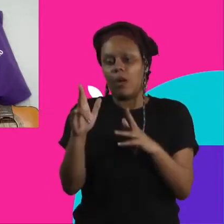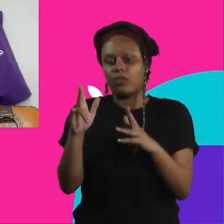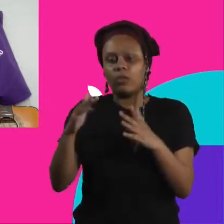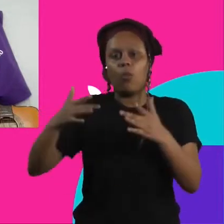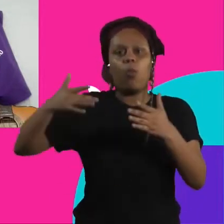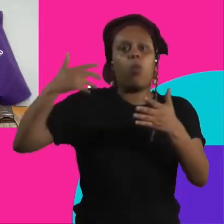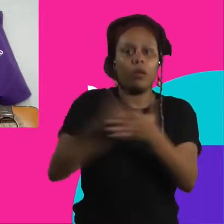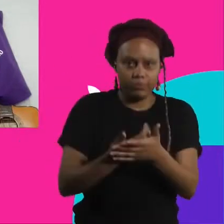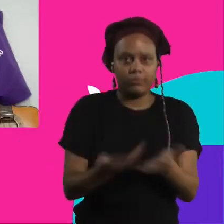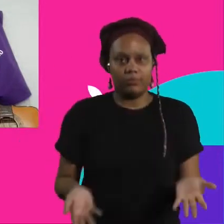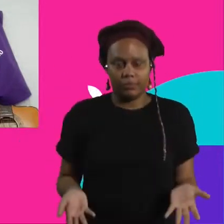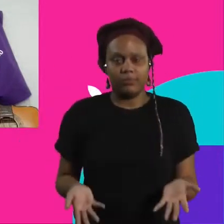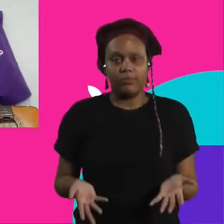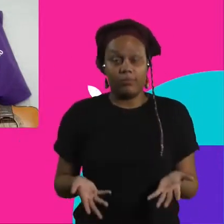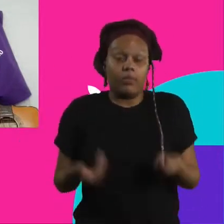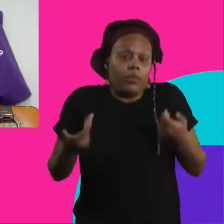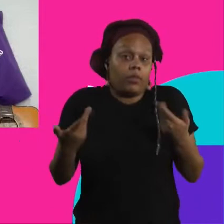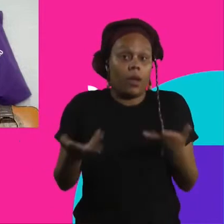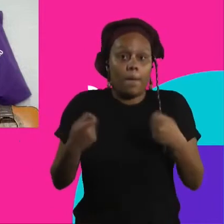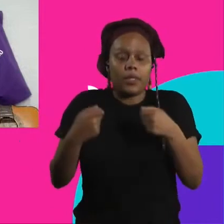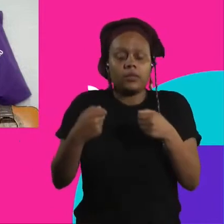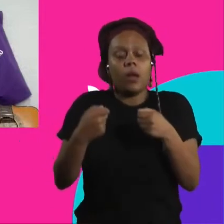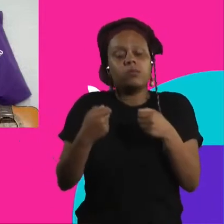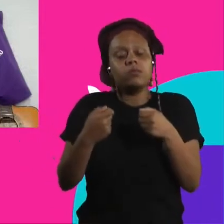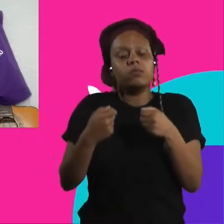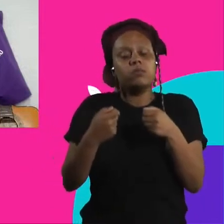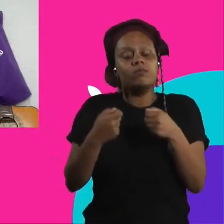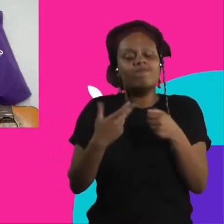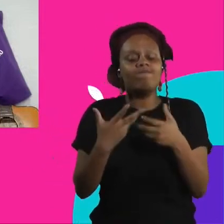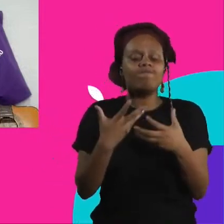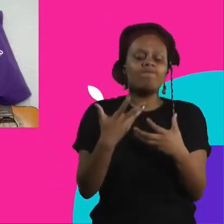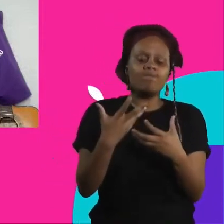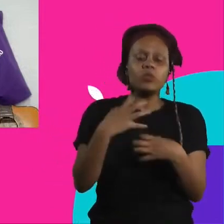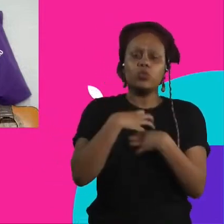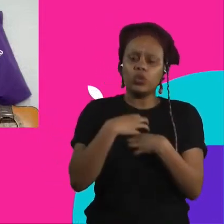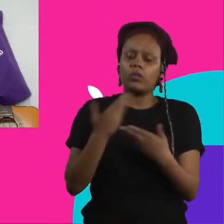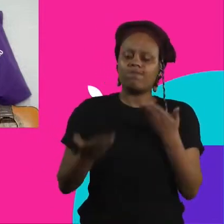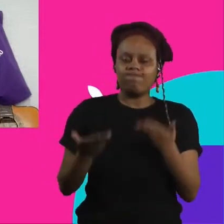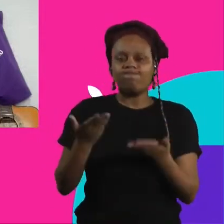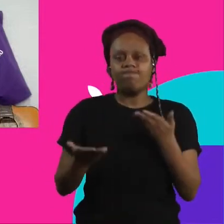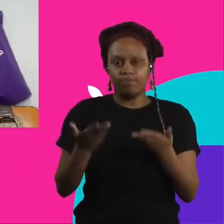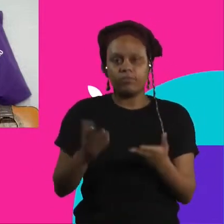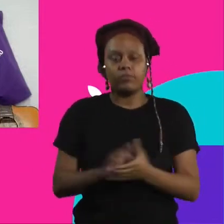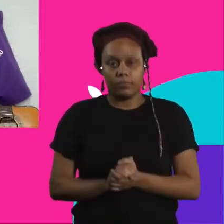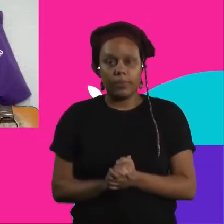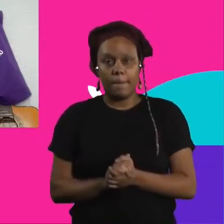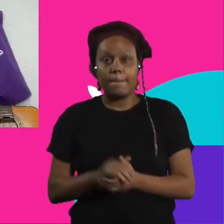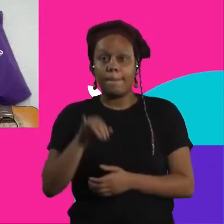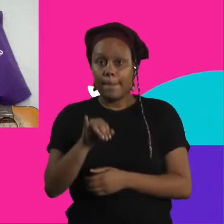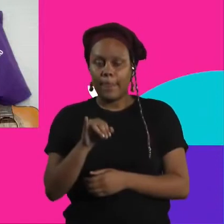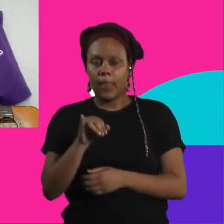atropelando. Então vai ter que encontrar um jeito, né, de encontrar um equilíbrio, né? E eu acho que se a gente olhar